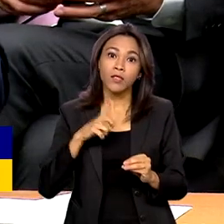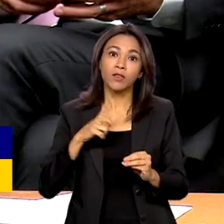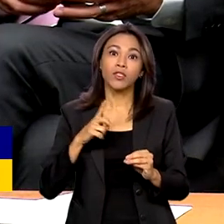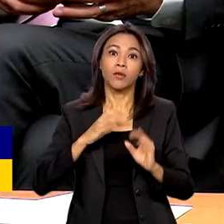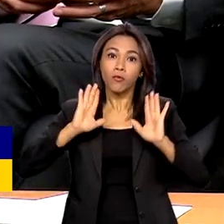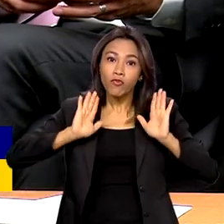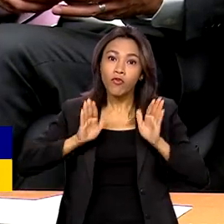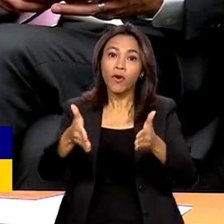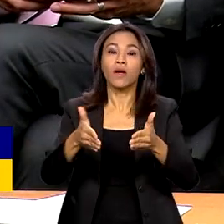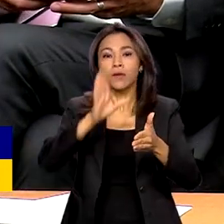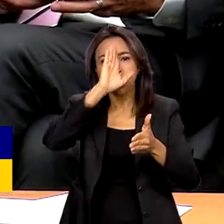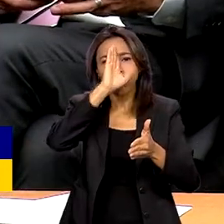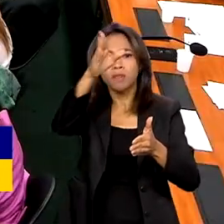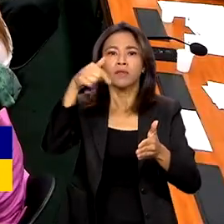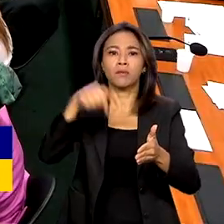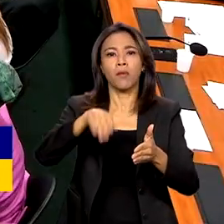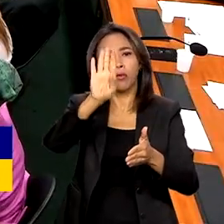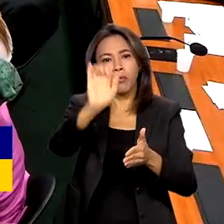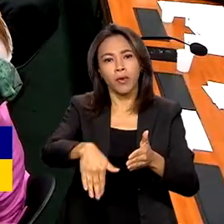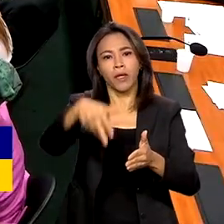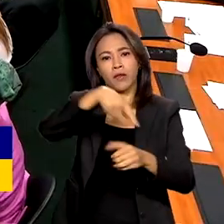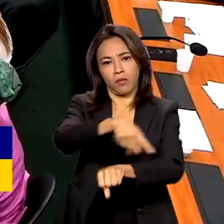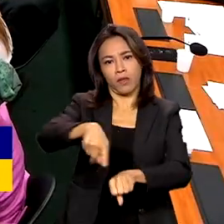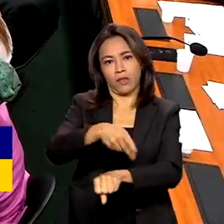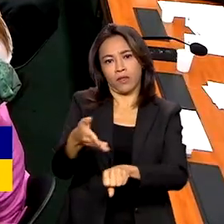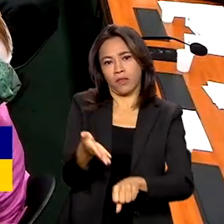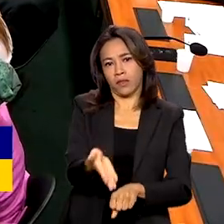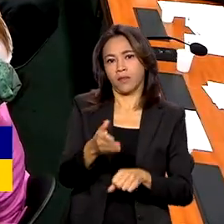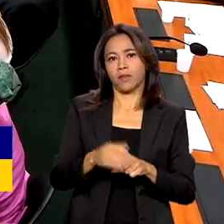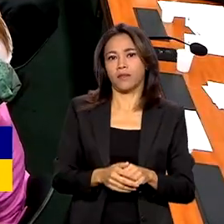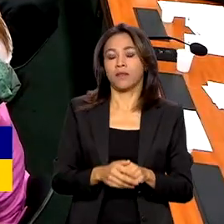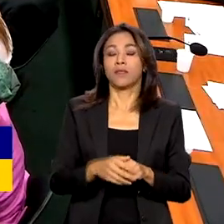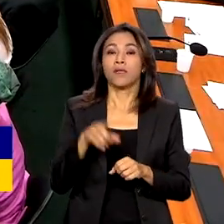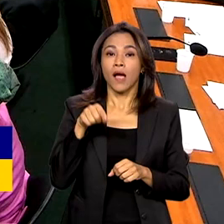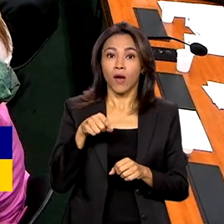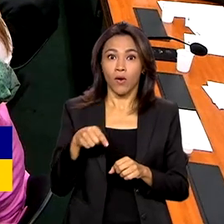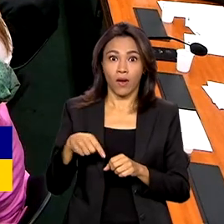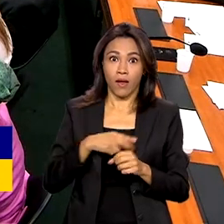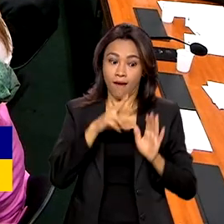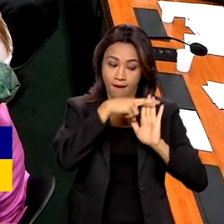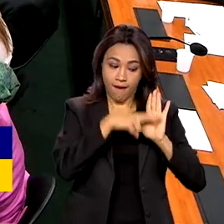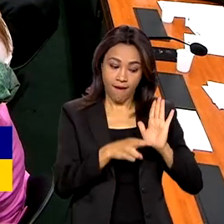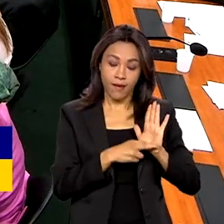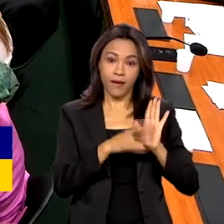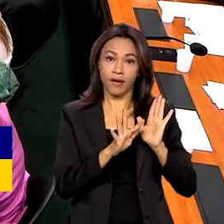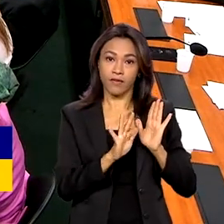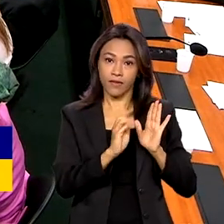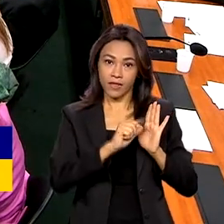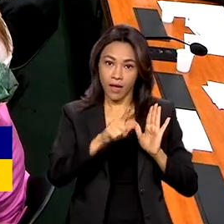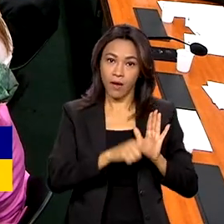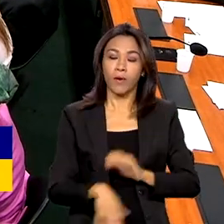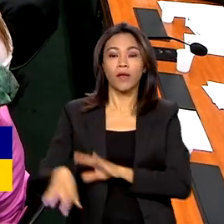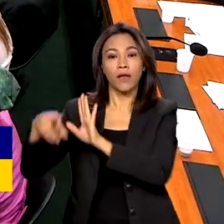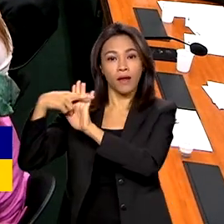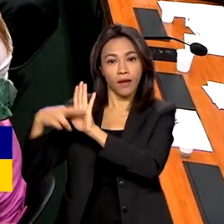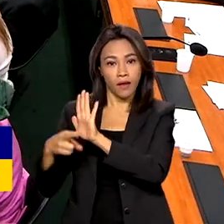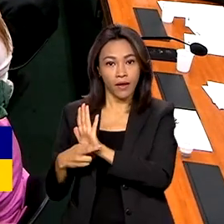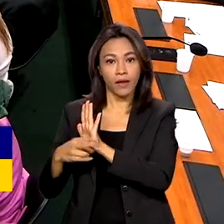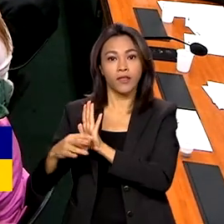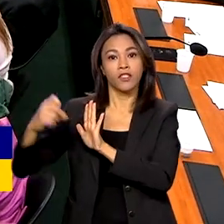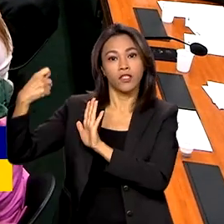o país para o bem do próprio país vencida a etapa da regra fiscal e da reforma tributária